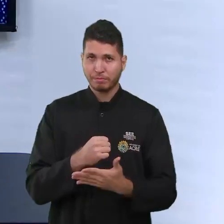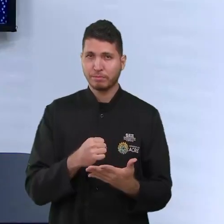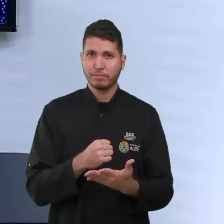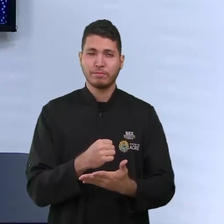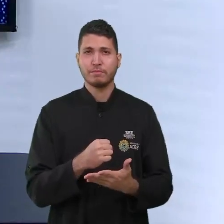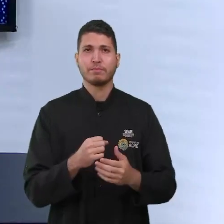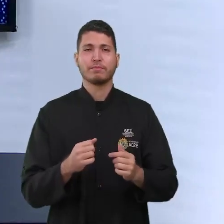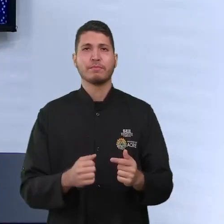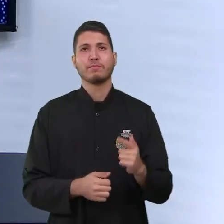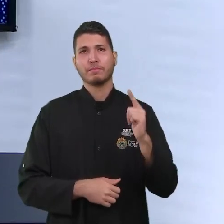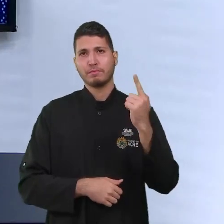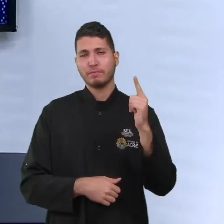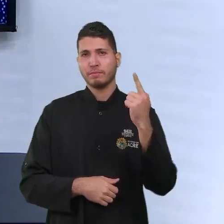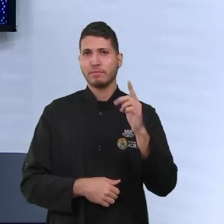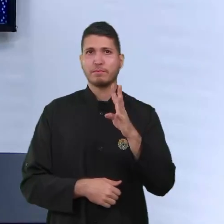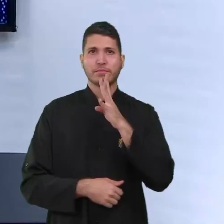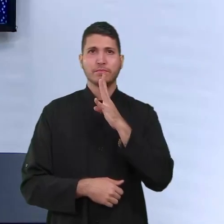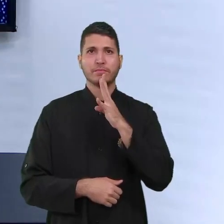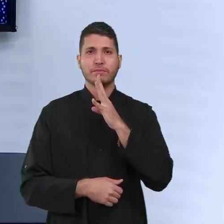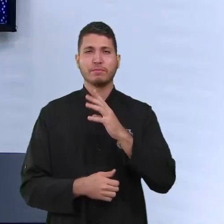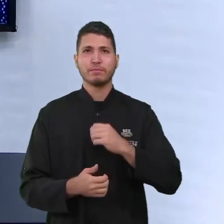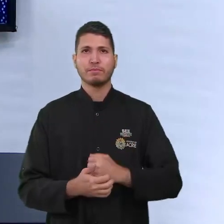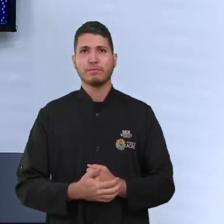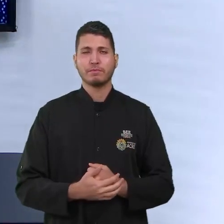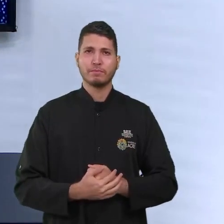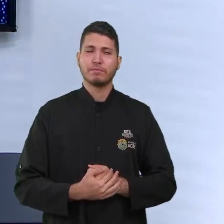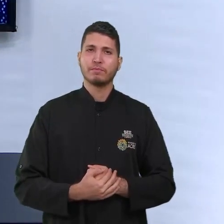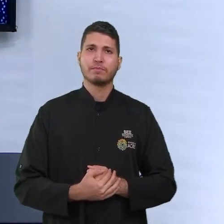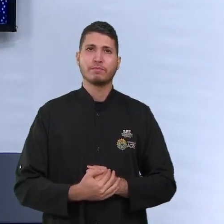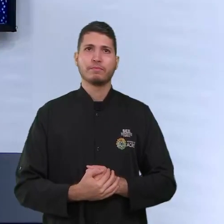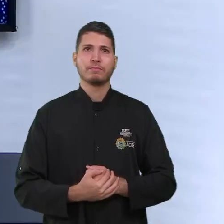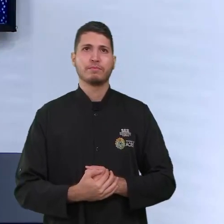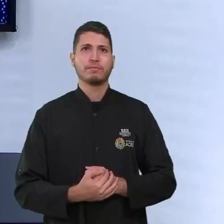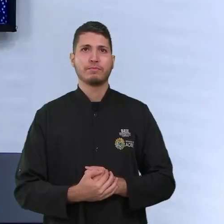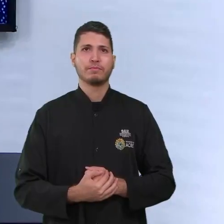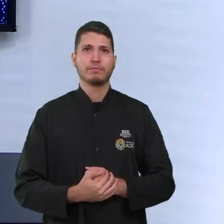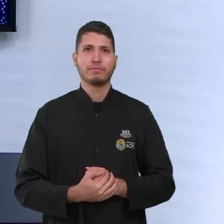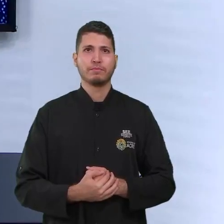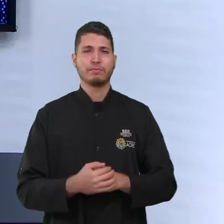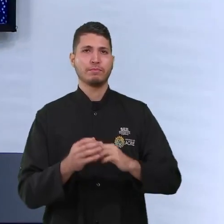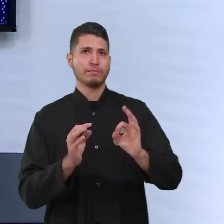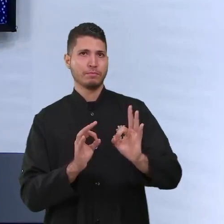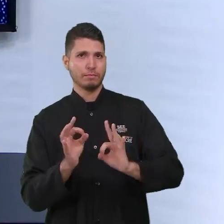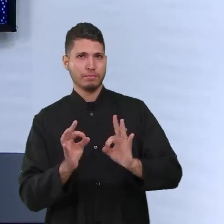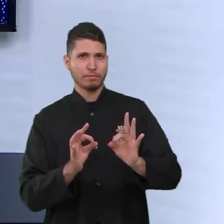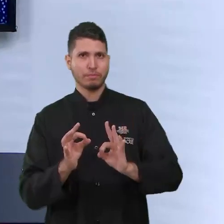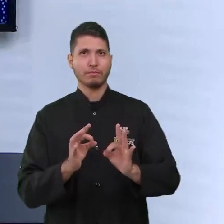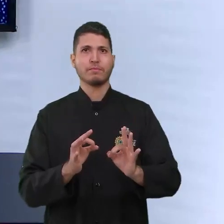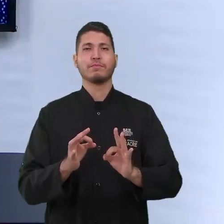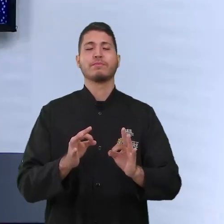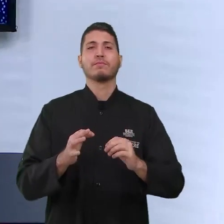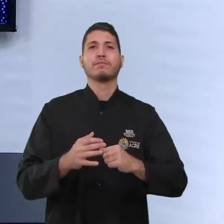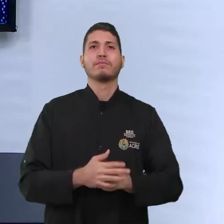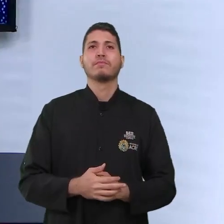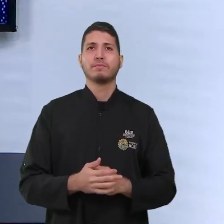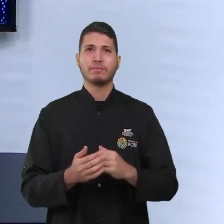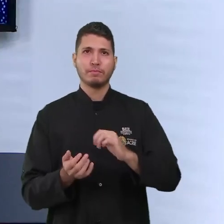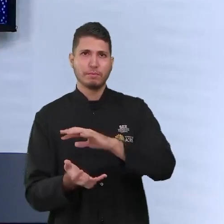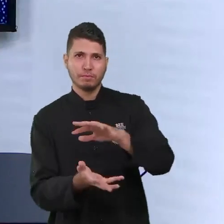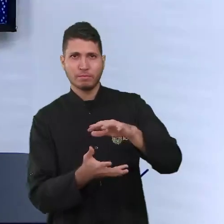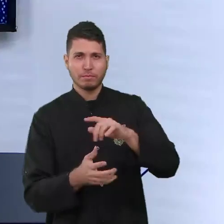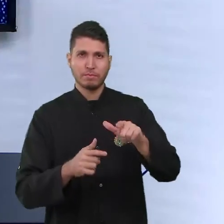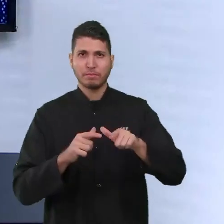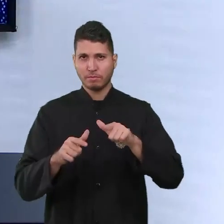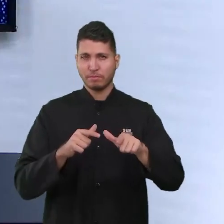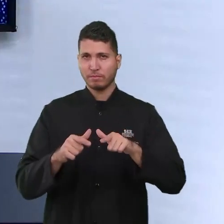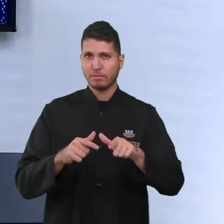na geografia a gente conhece como DIT, que nada mais é do que a divisão internacional do trabalho. Só